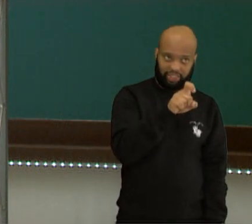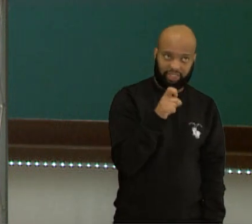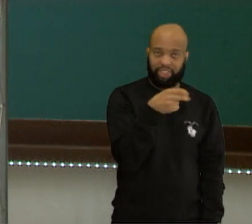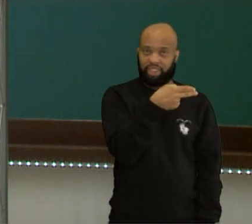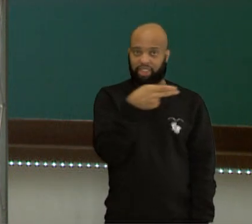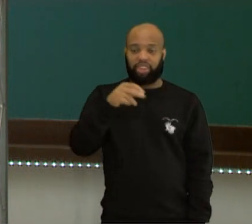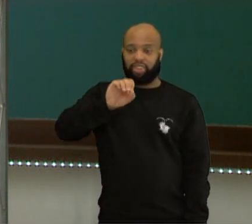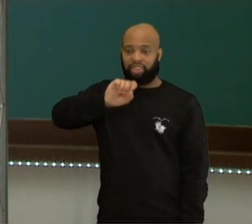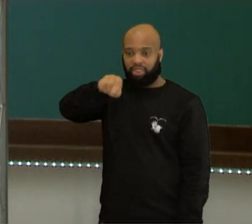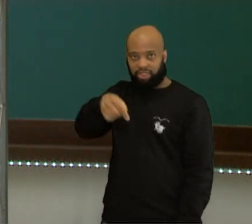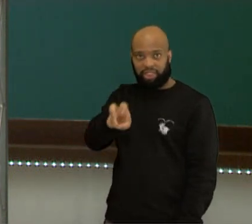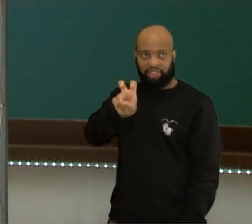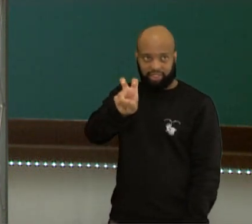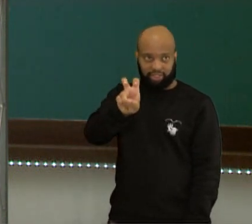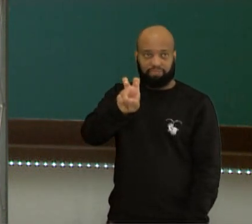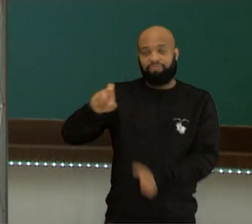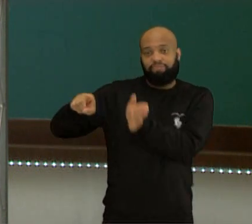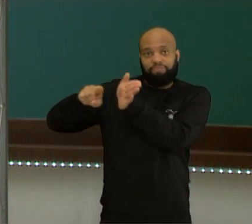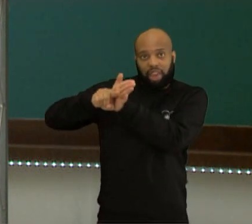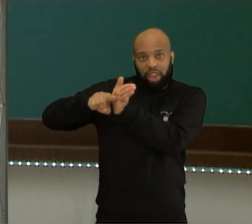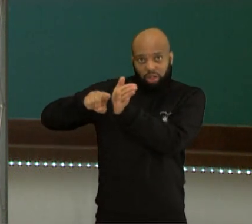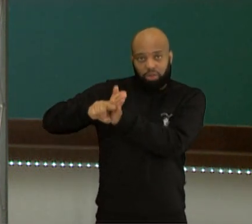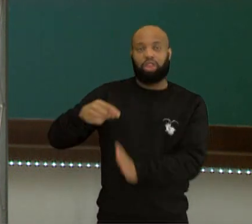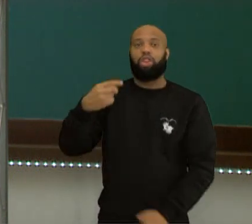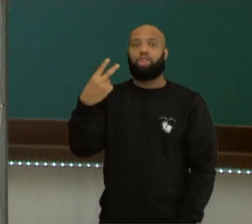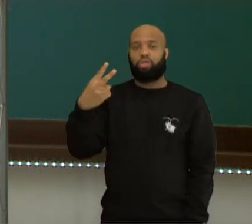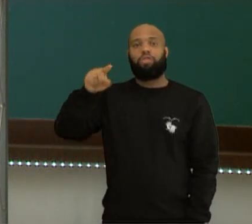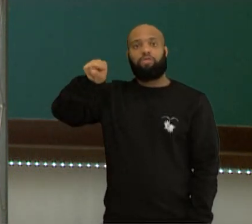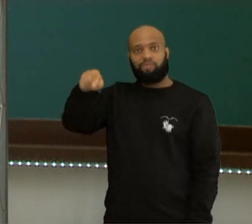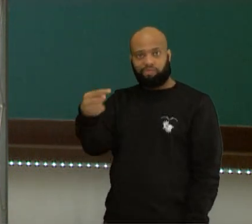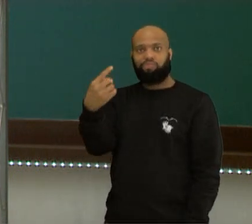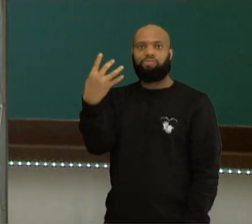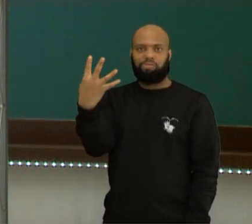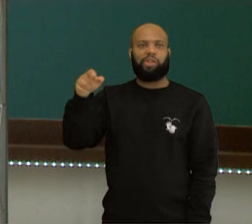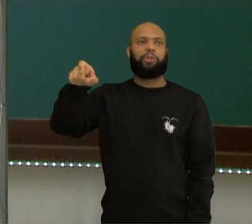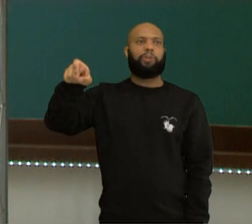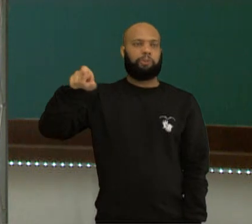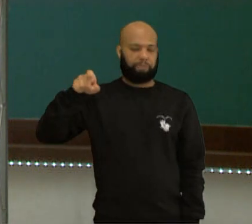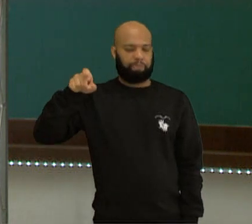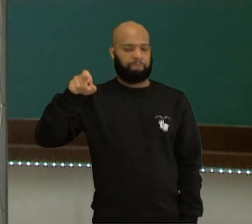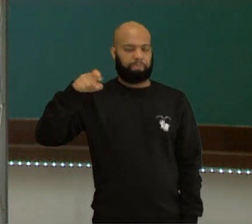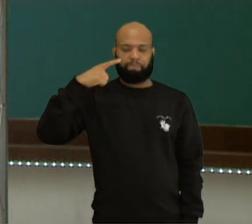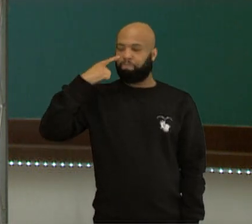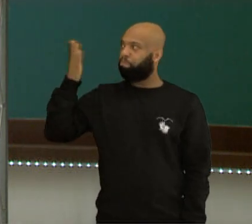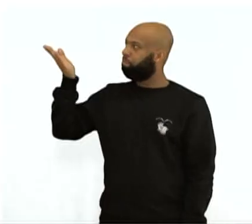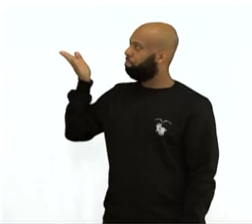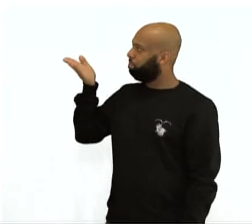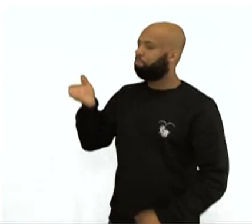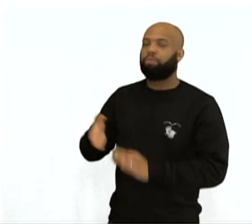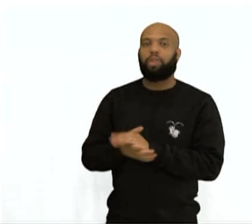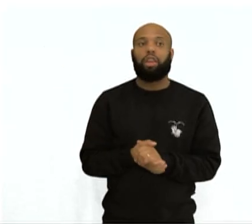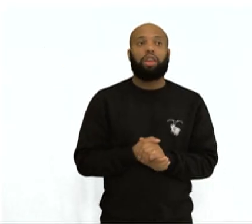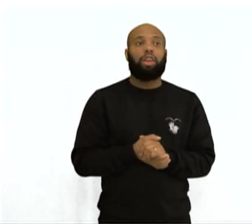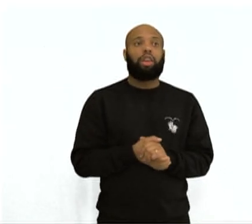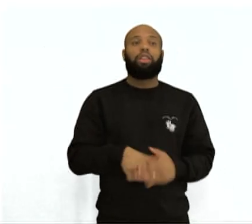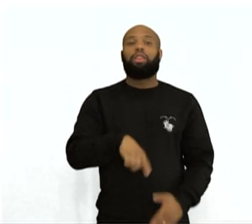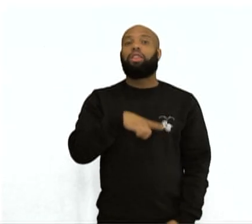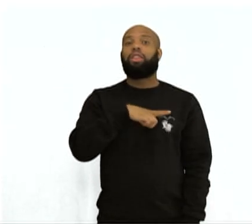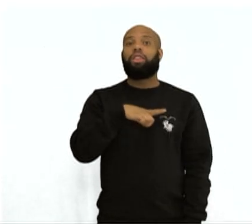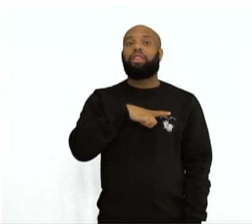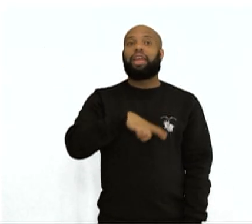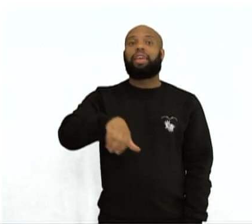é 0,5, né? 0, que é meio, né? 0,5, menos 2,4x. Aí nós temos o